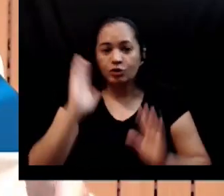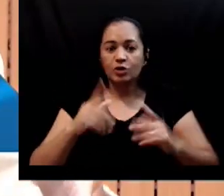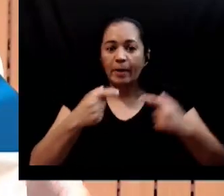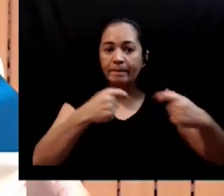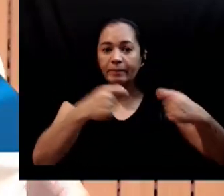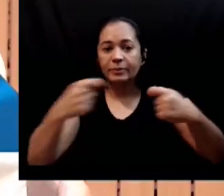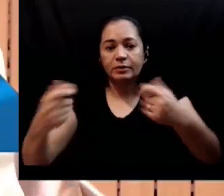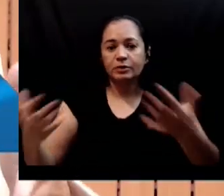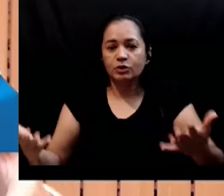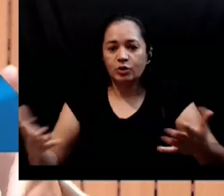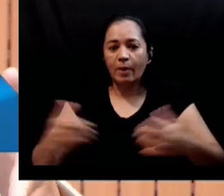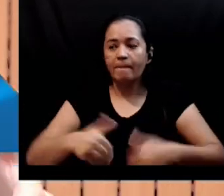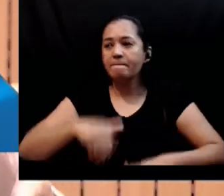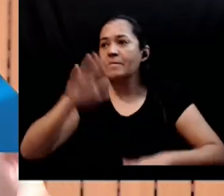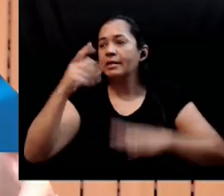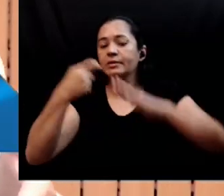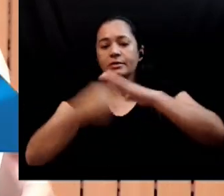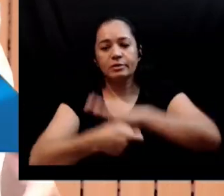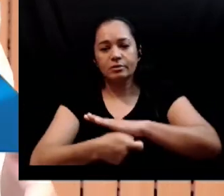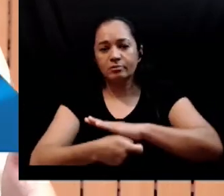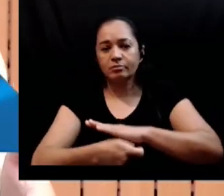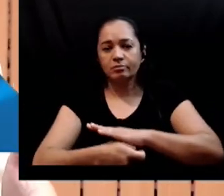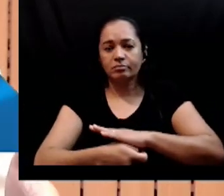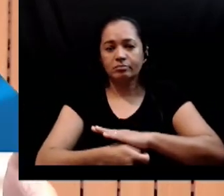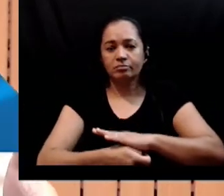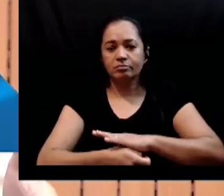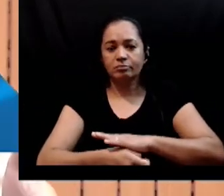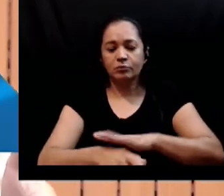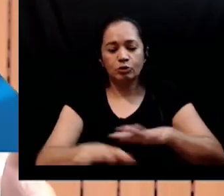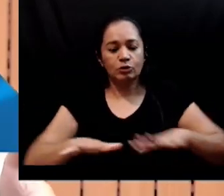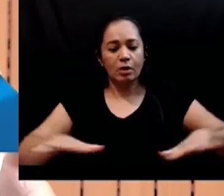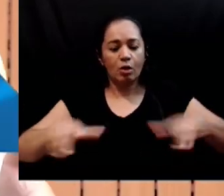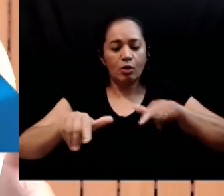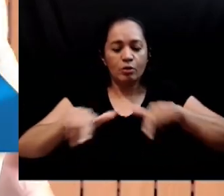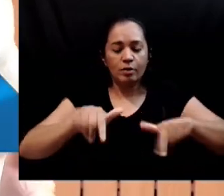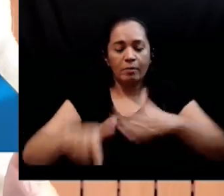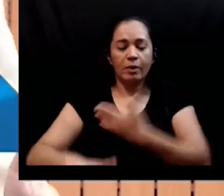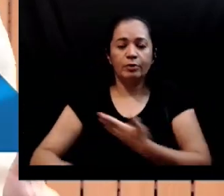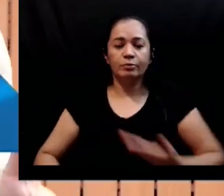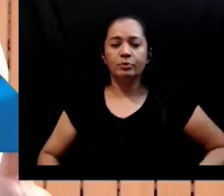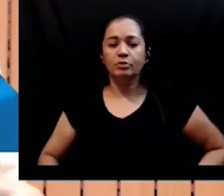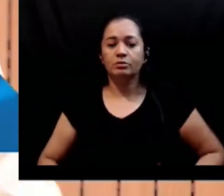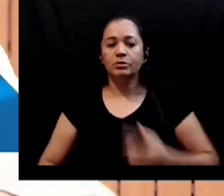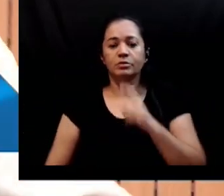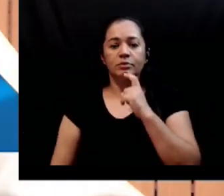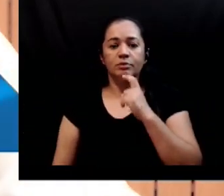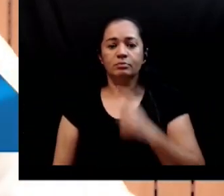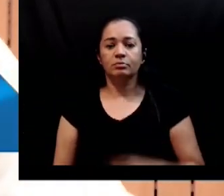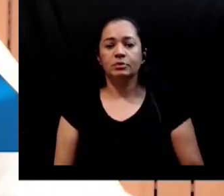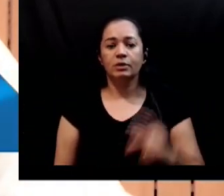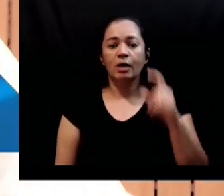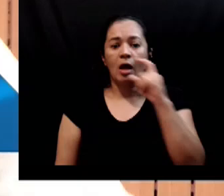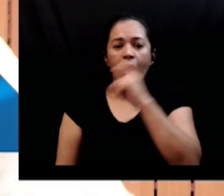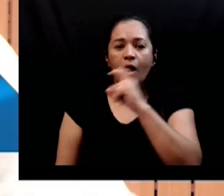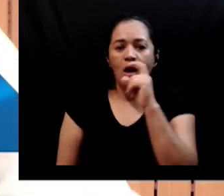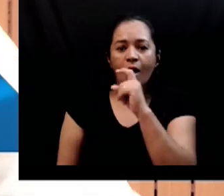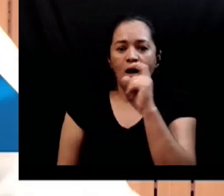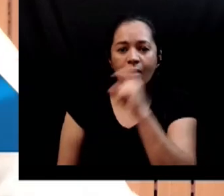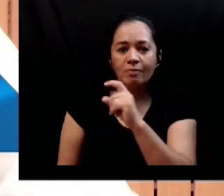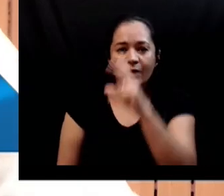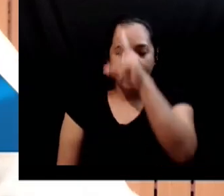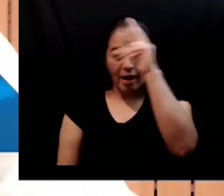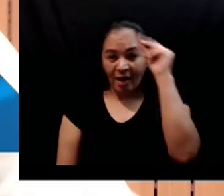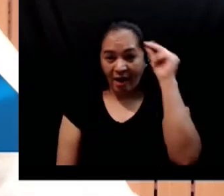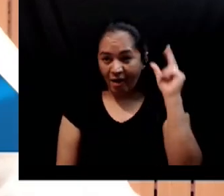maior investimento nos serviços públicos do município. E é mentira que a Prefeitura Municipal de Campinas